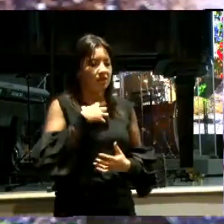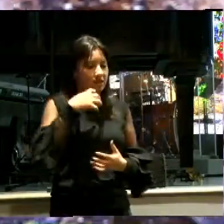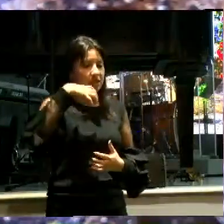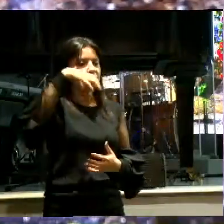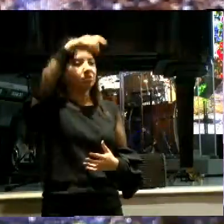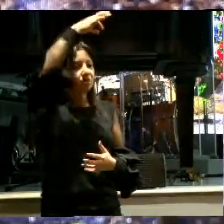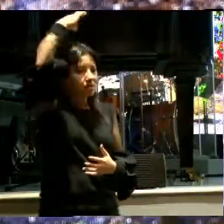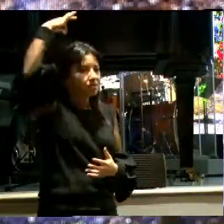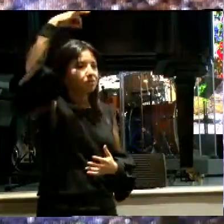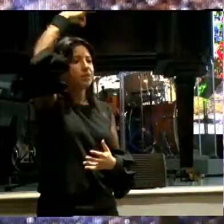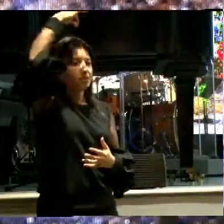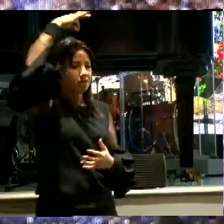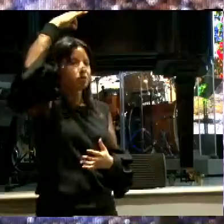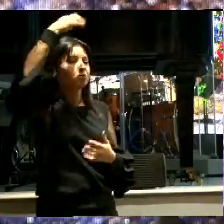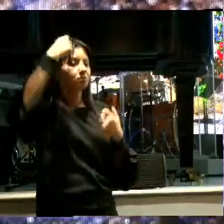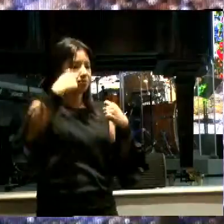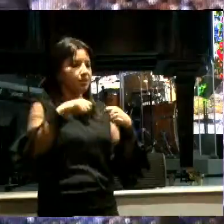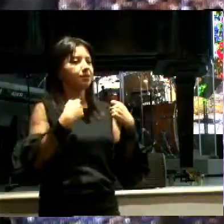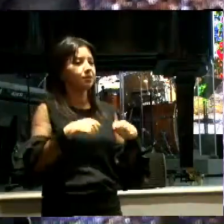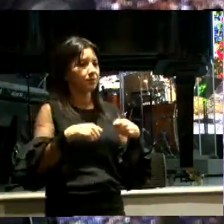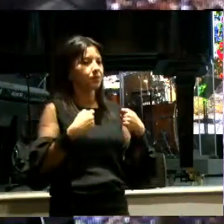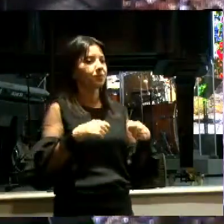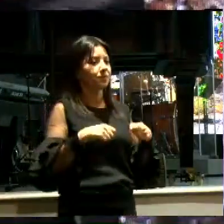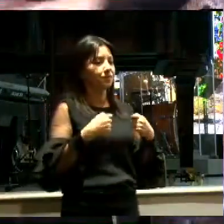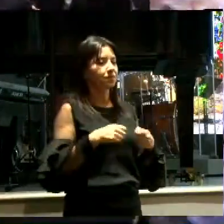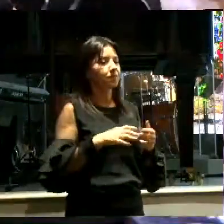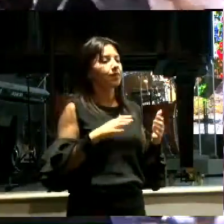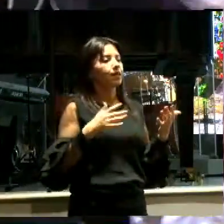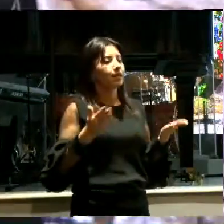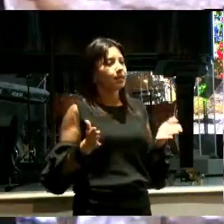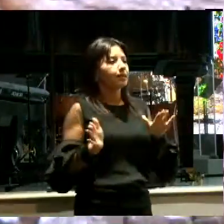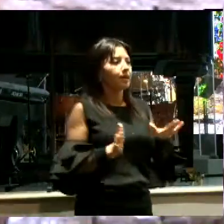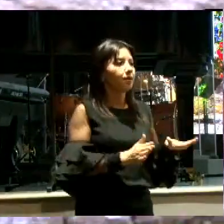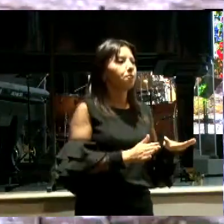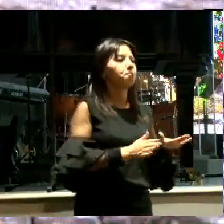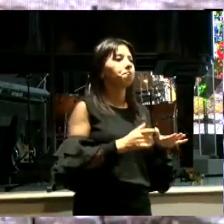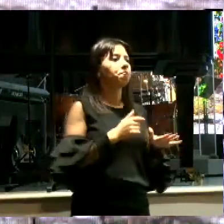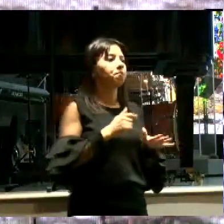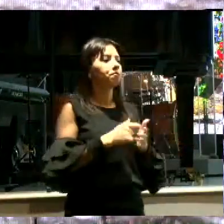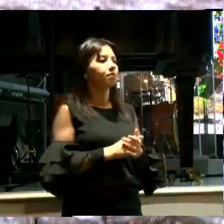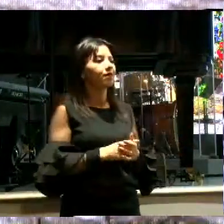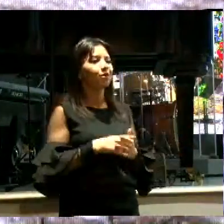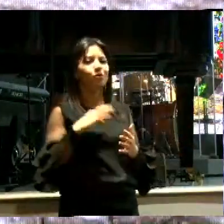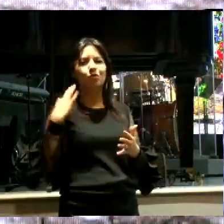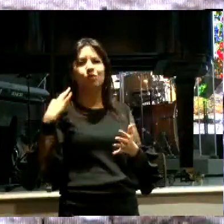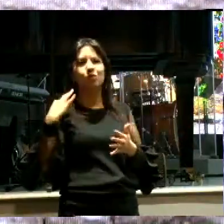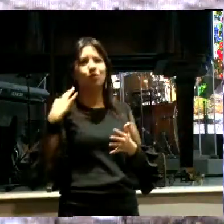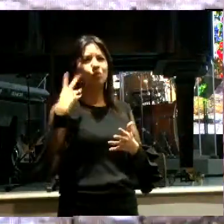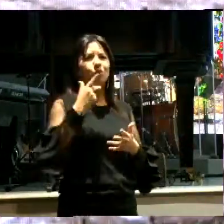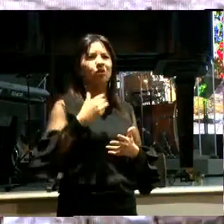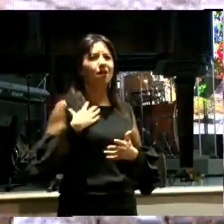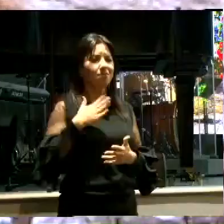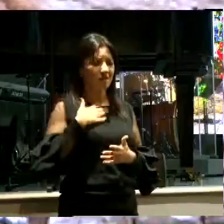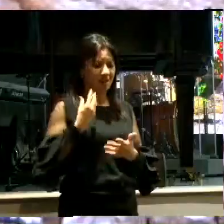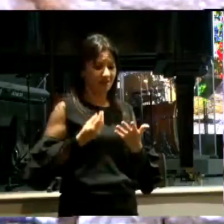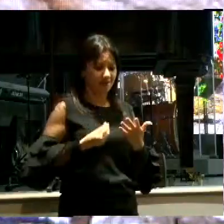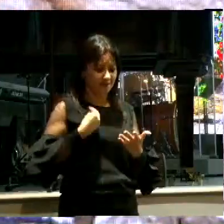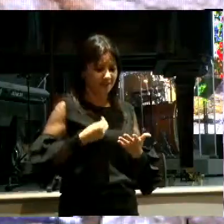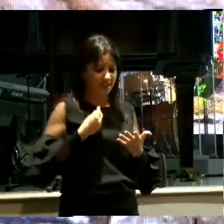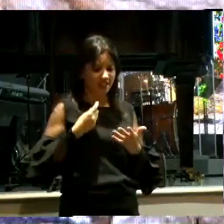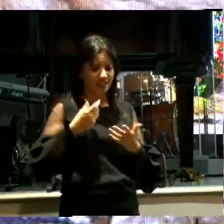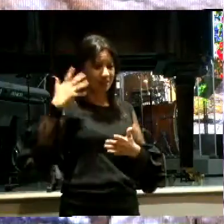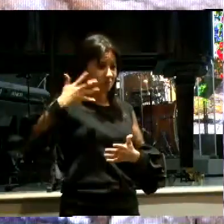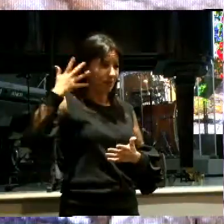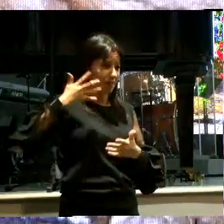baseado em tudo isso que eu falei para vocês, assim, numa contagem relâmpago, porque se eu for contar tudo que já aconteceu na minha vida durante esse período